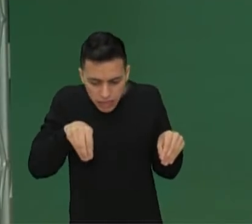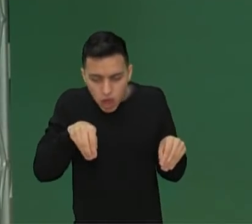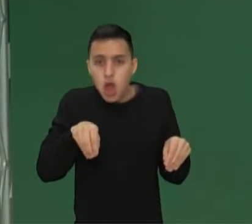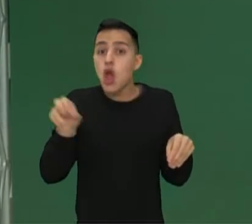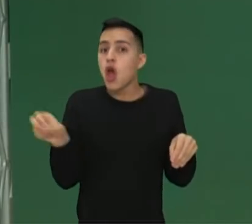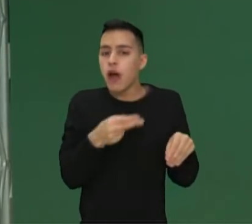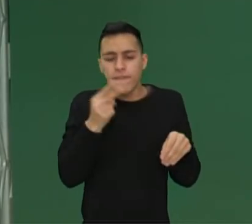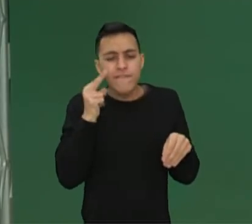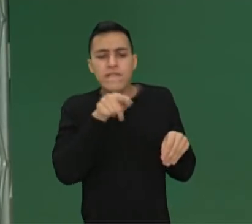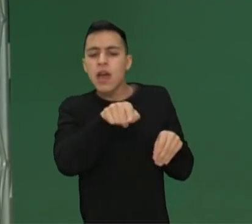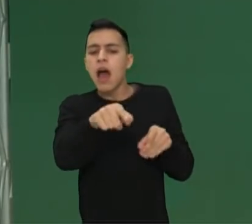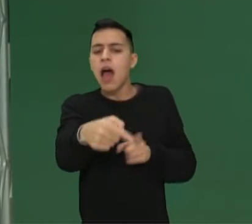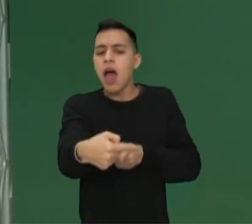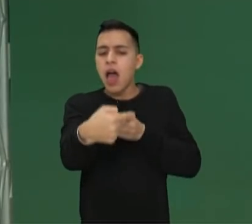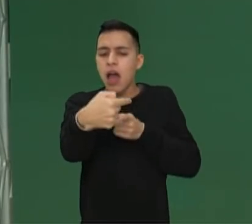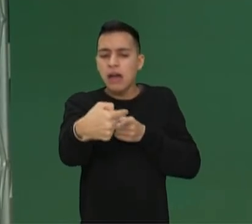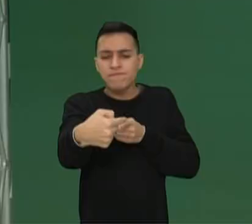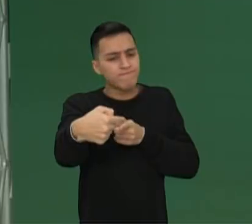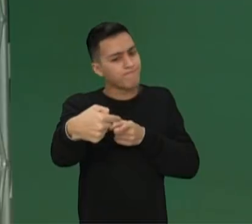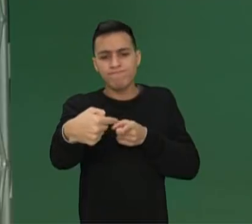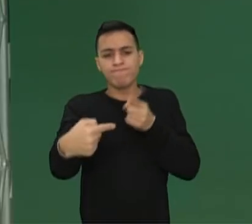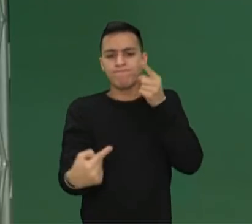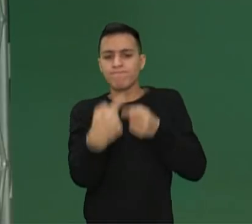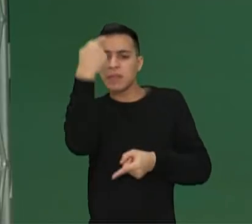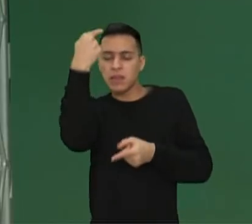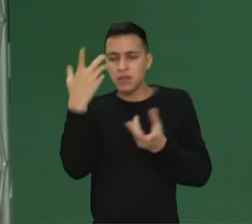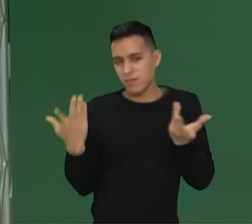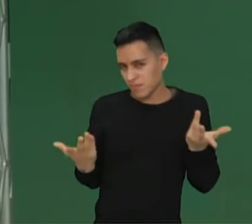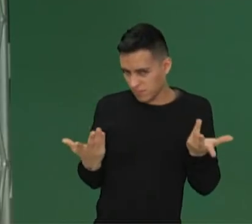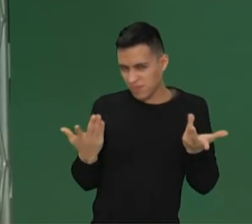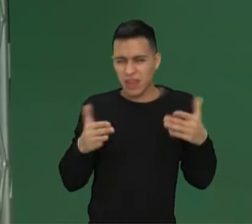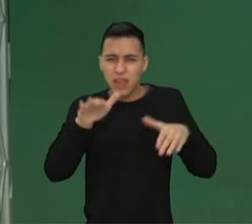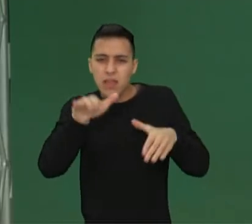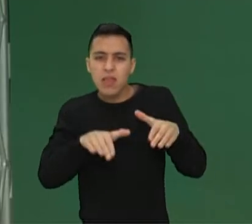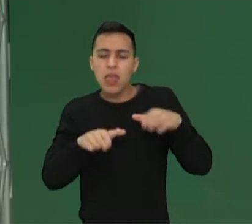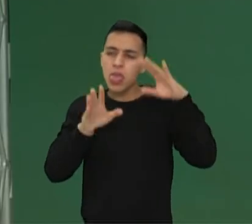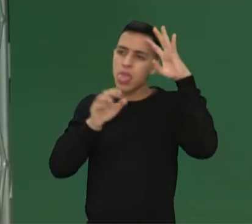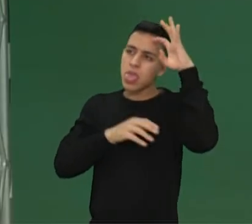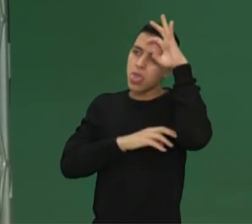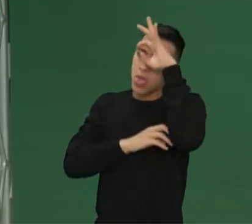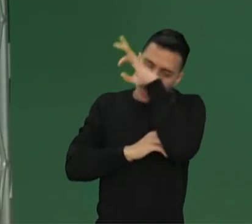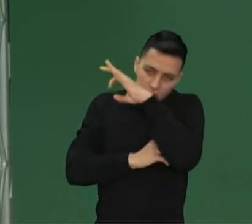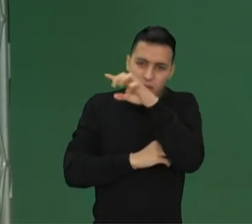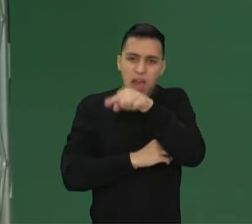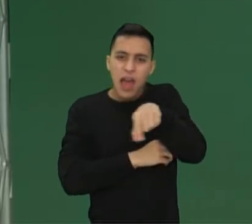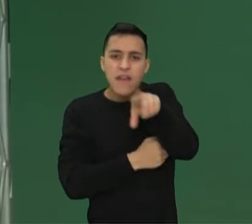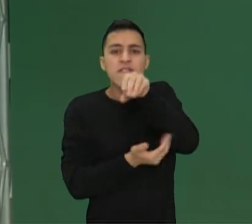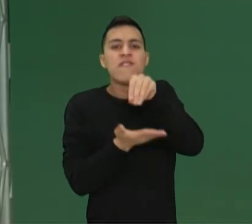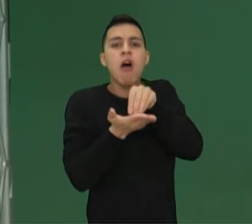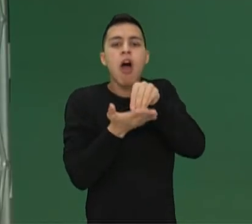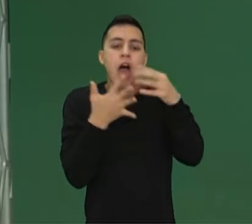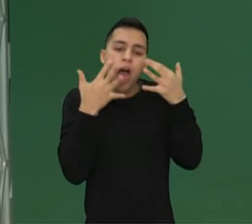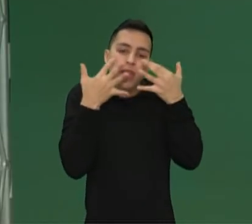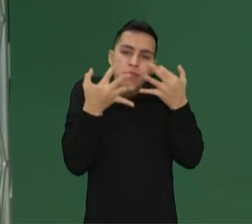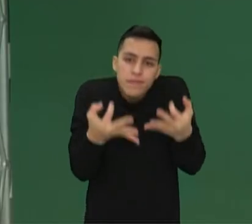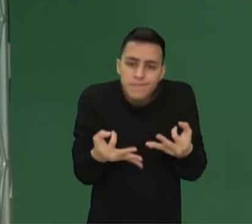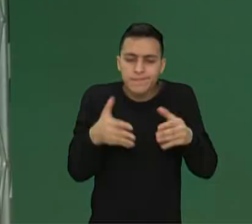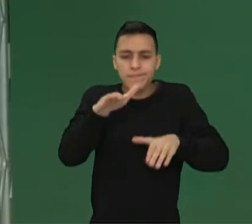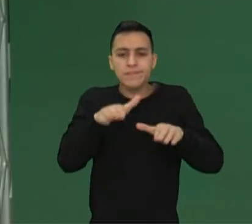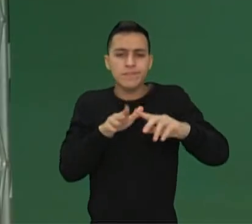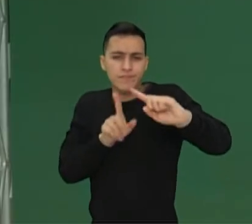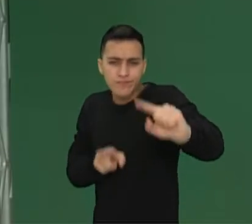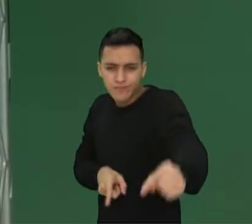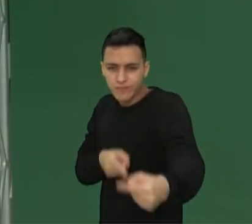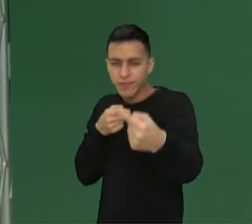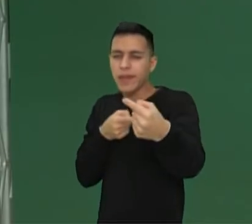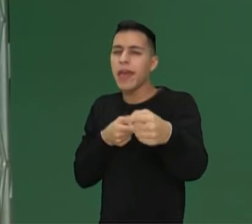seu adversário tentando aplicar em você uma jogada irregular, né? Às vezes por descuido, às vezes por desatenção, às vezes porque seu adversário